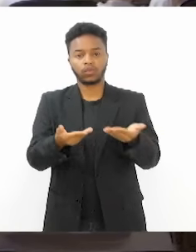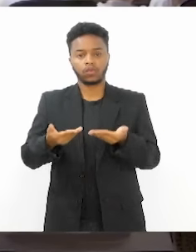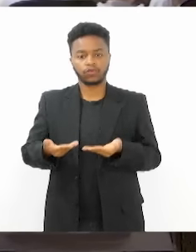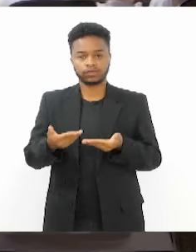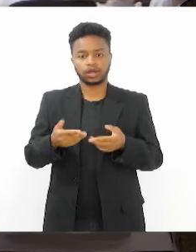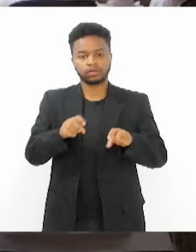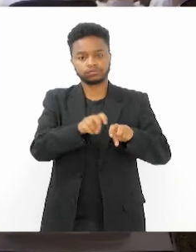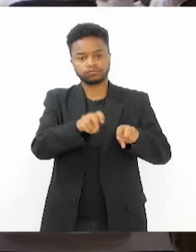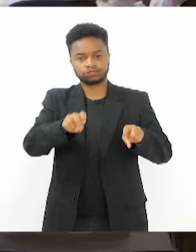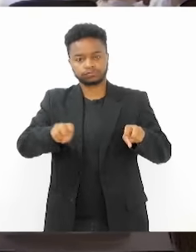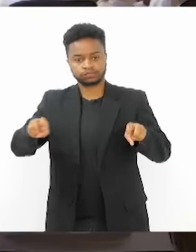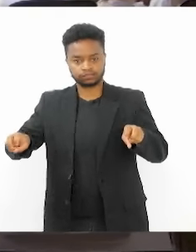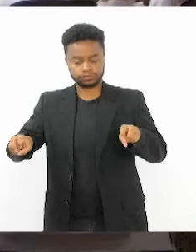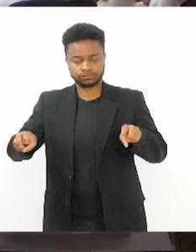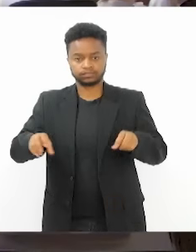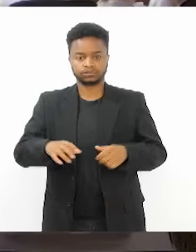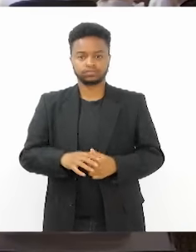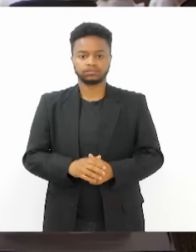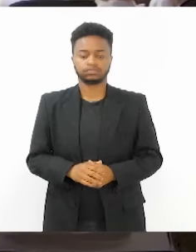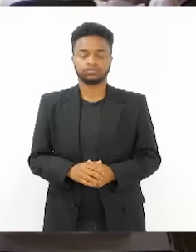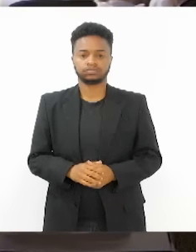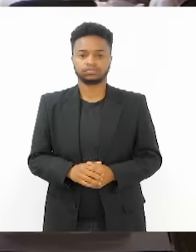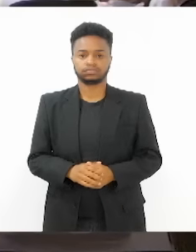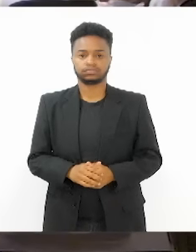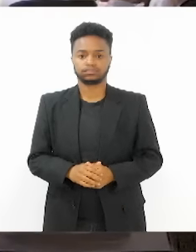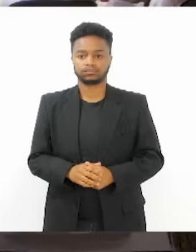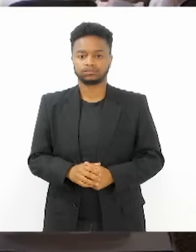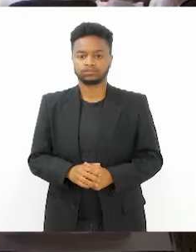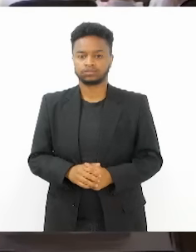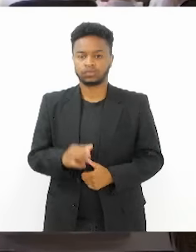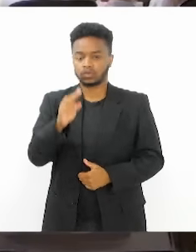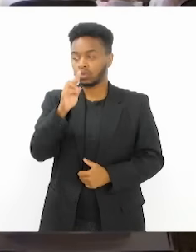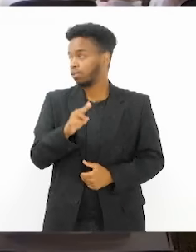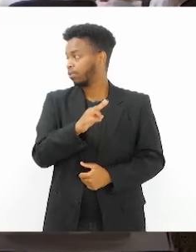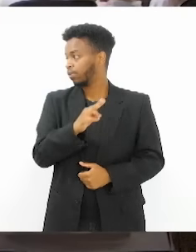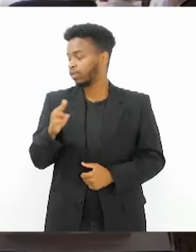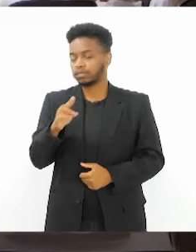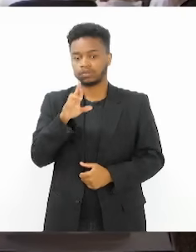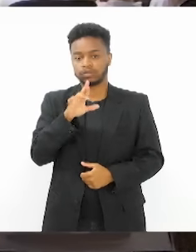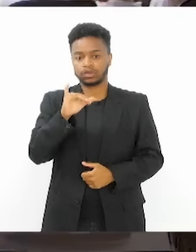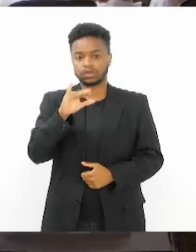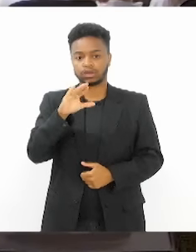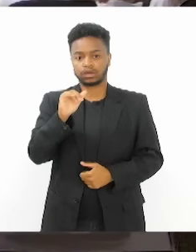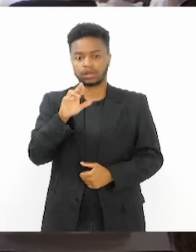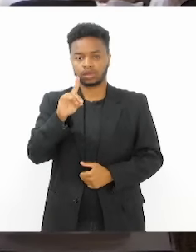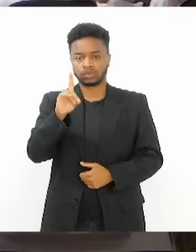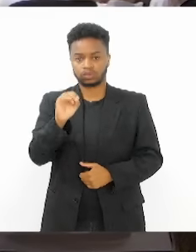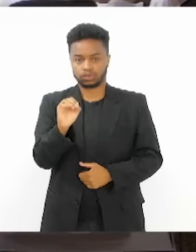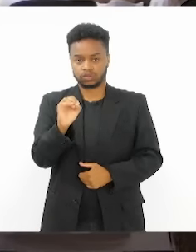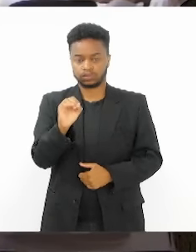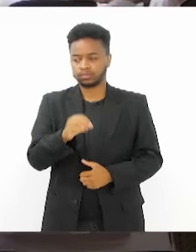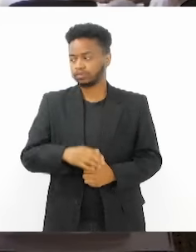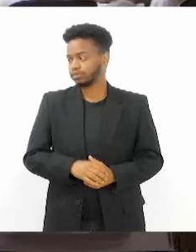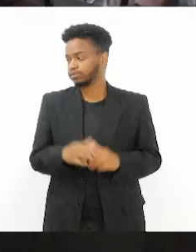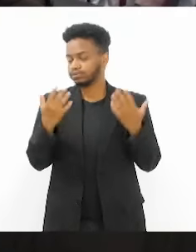compor a mesa de honra o senhor Padre Ricardo José Basso,